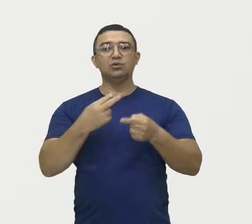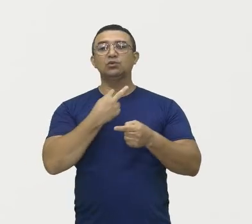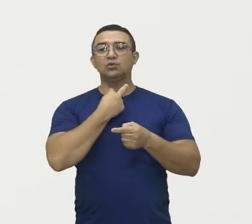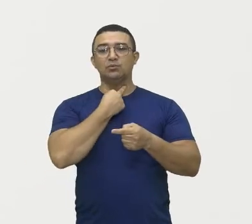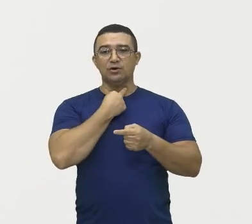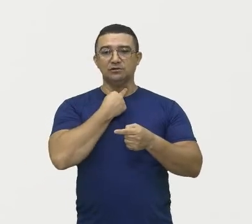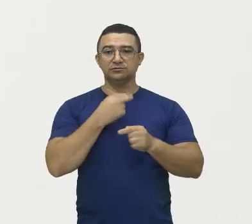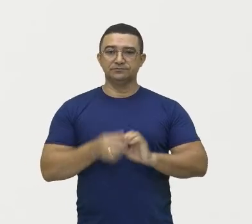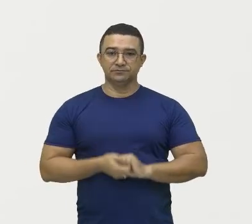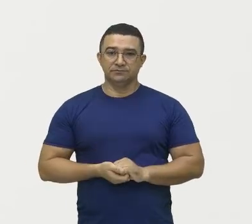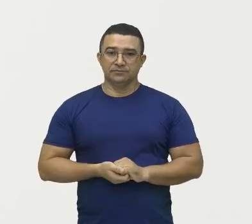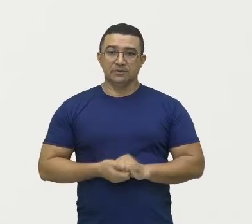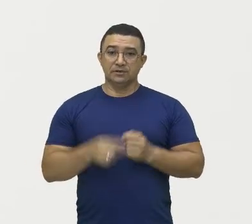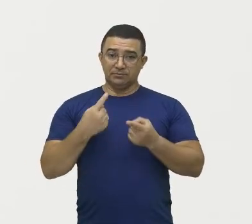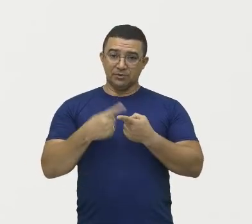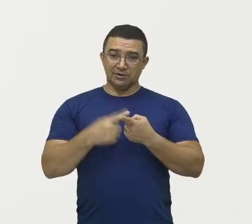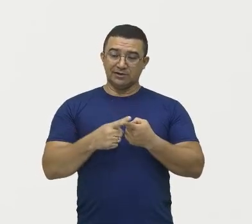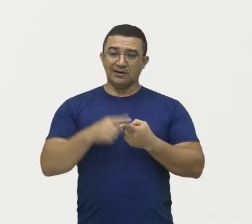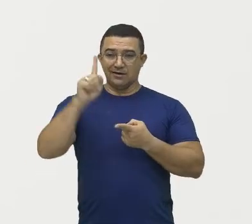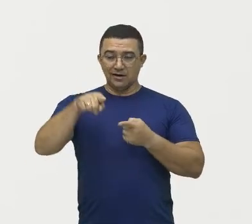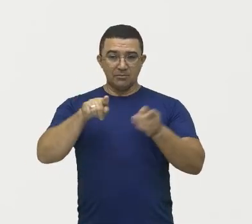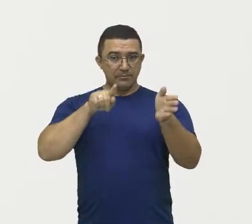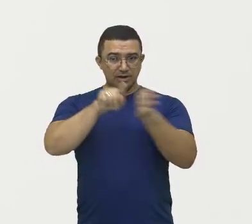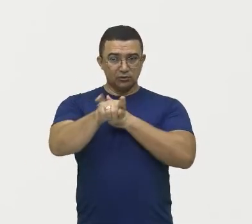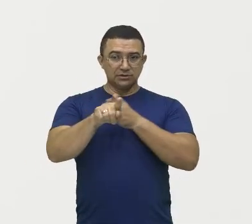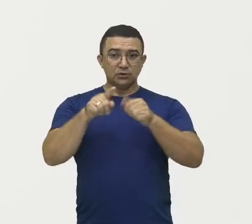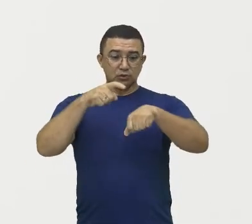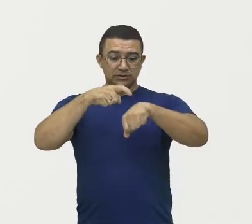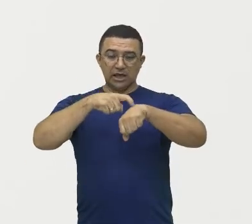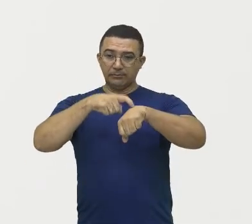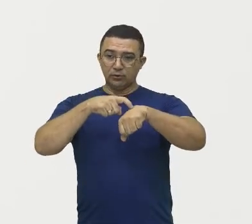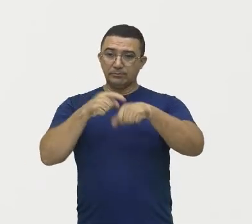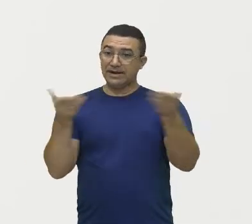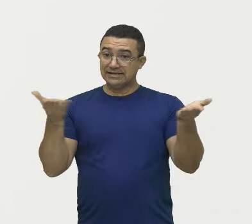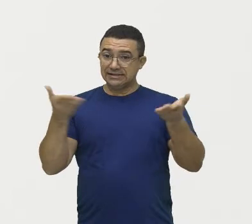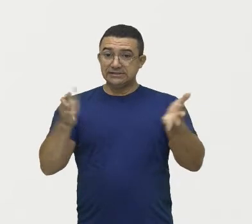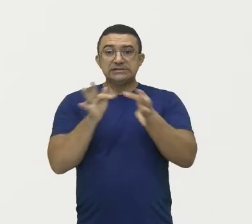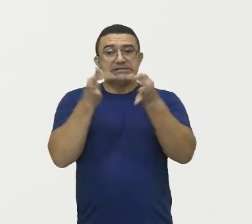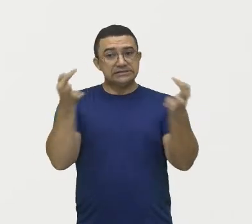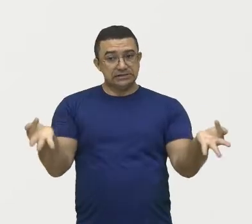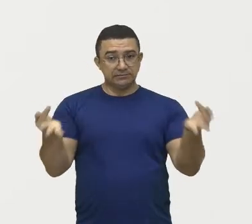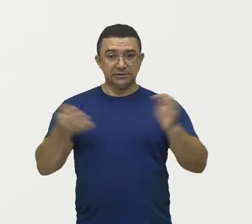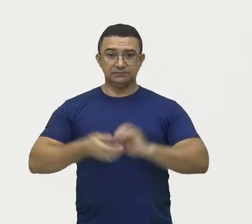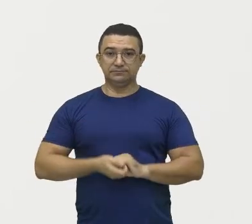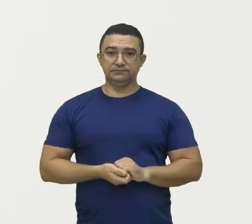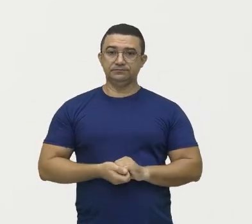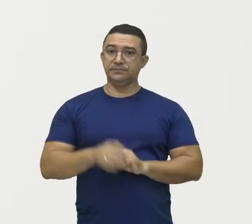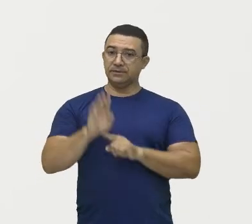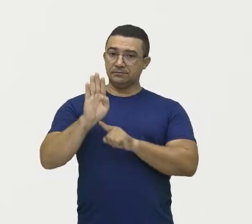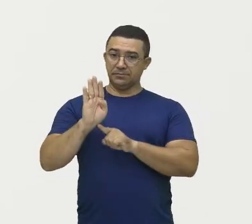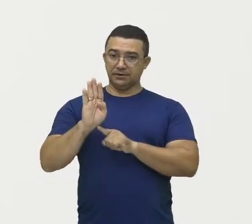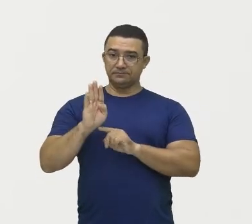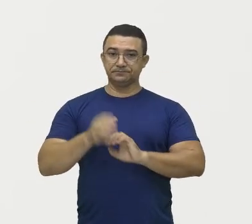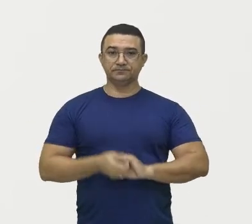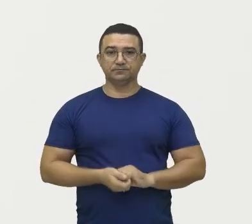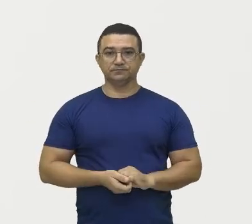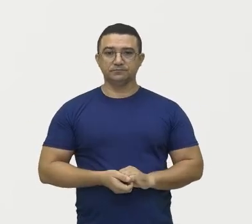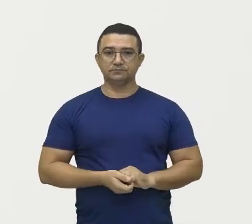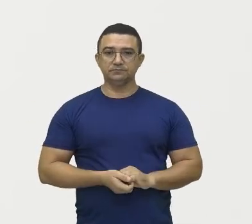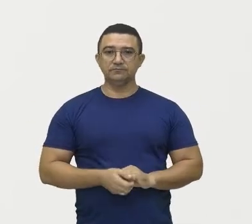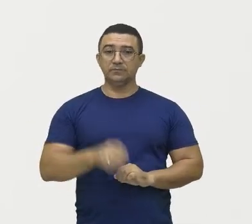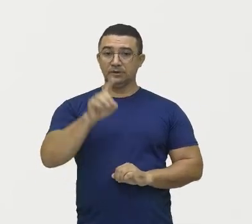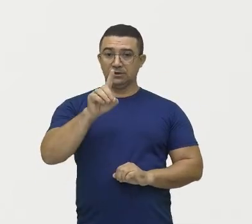quero algo, né, uma pergunta que seja no simple present. Letra B. Does she have lunch at home? Aqui nós temos um forte